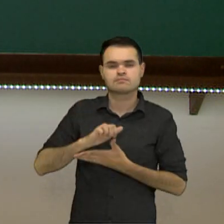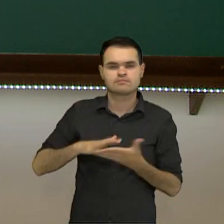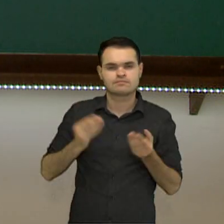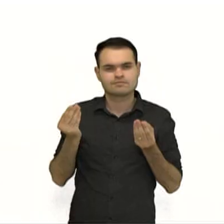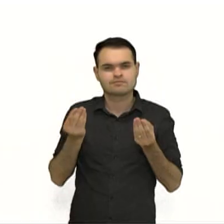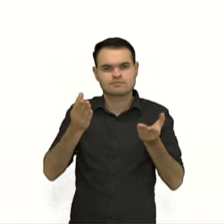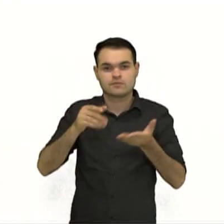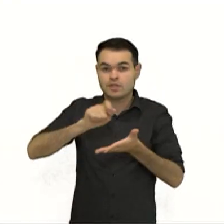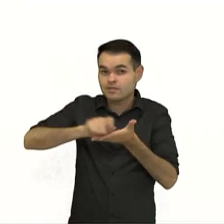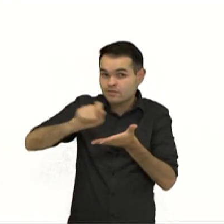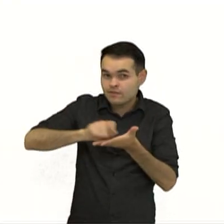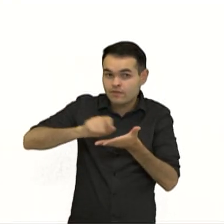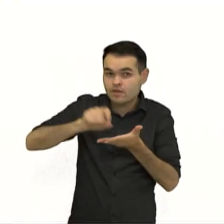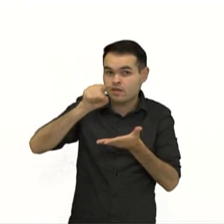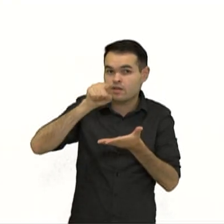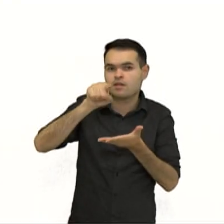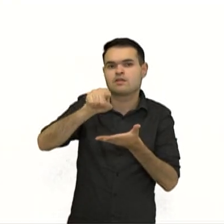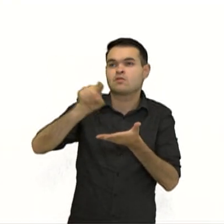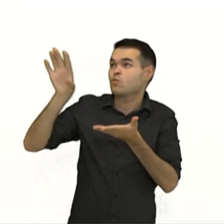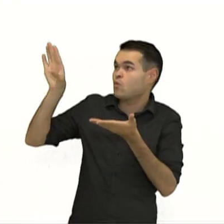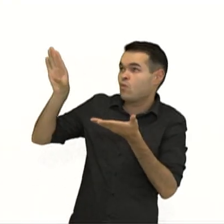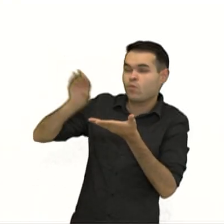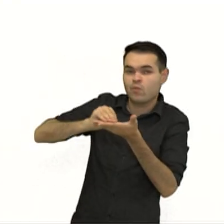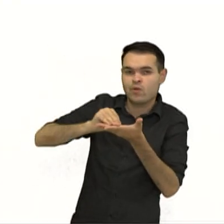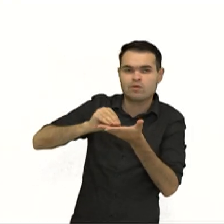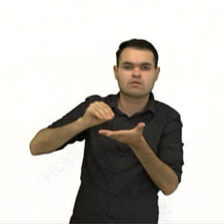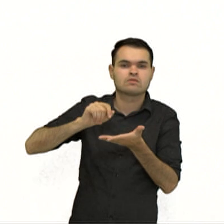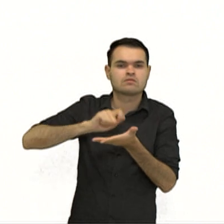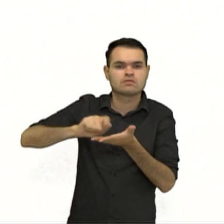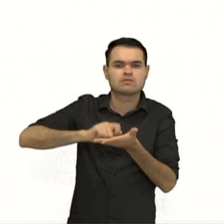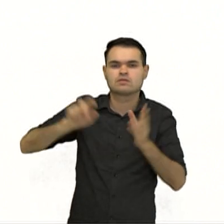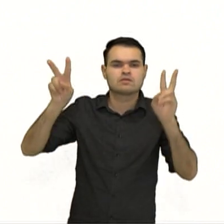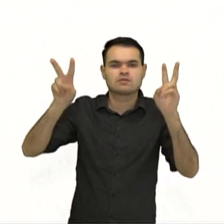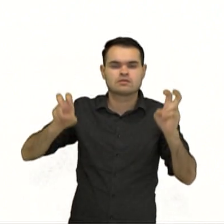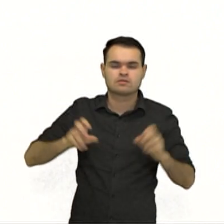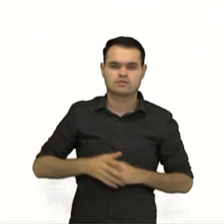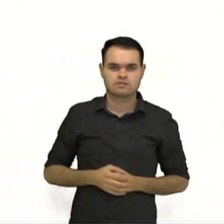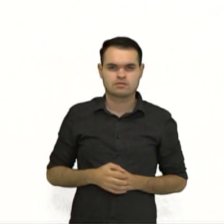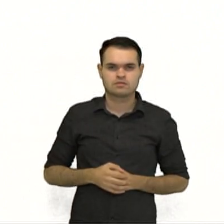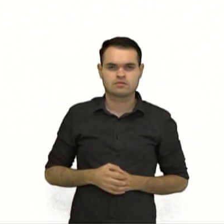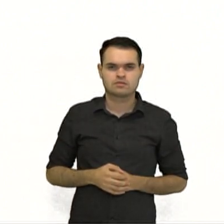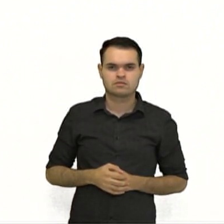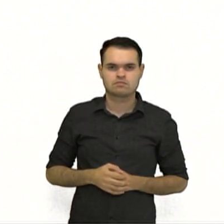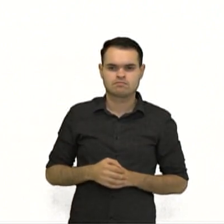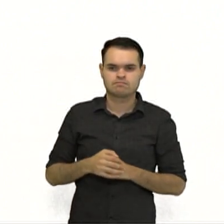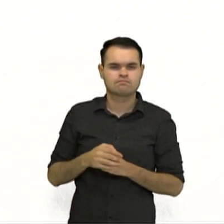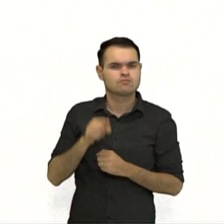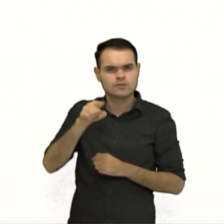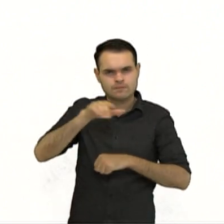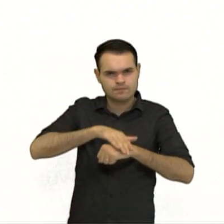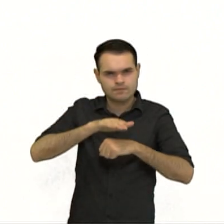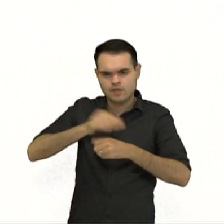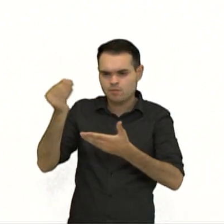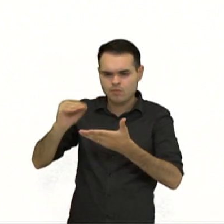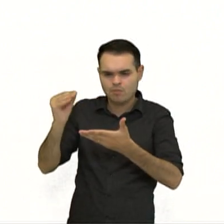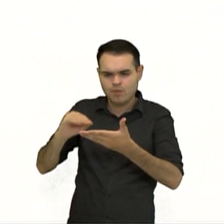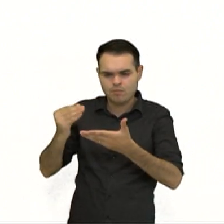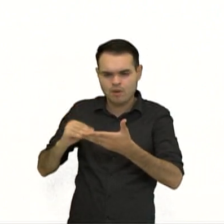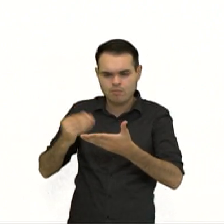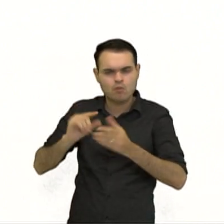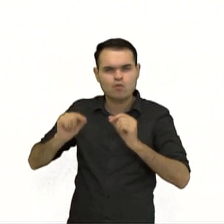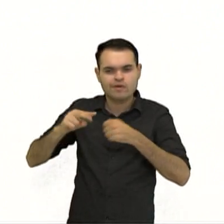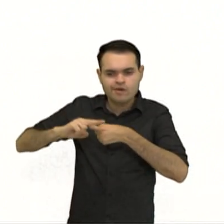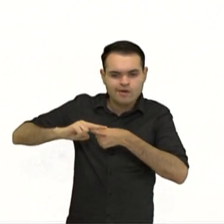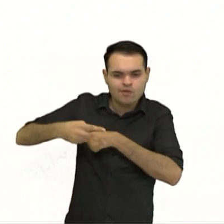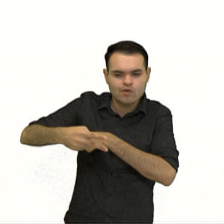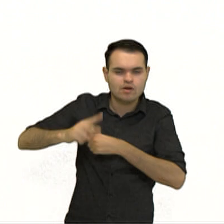Então, escreva no seu caderno, copie o enunciado que diz o seguinte: identifique quais foram as